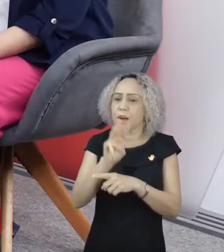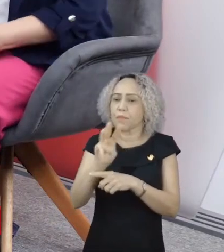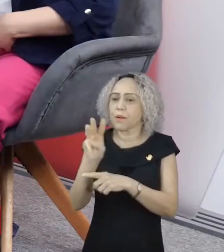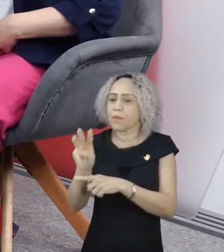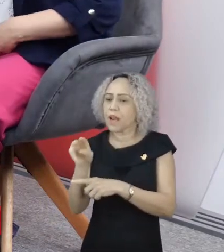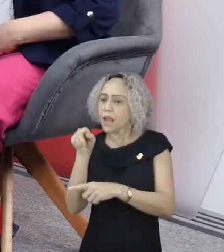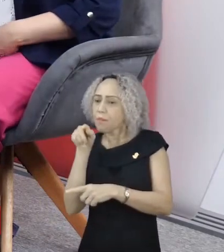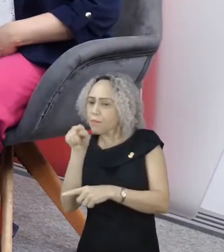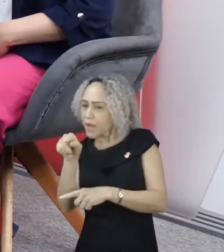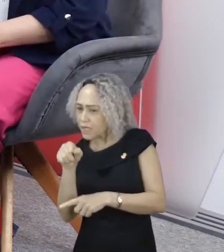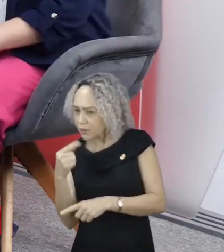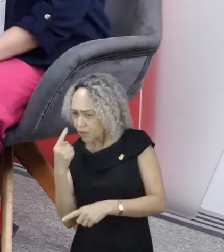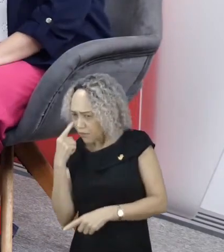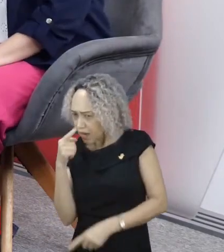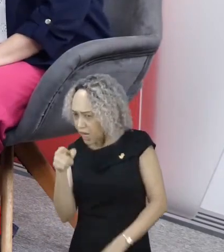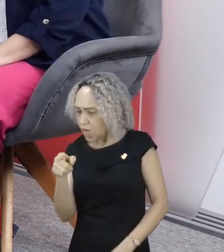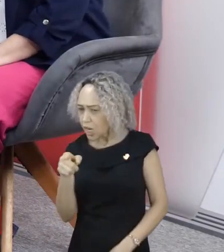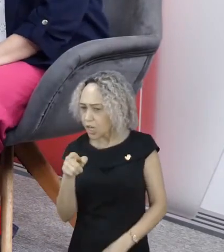tá?